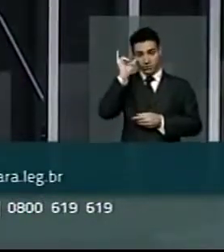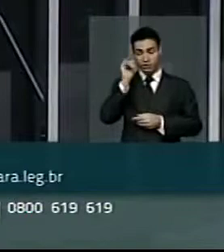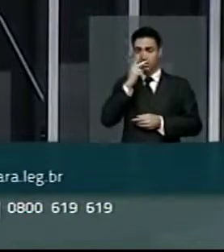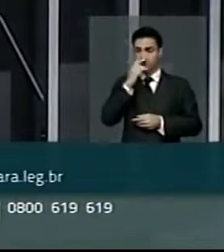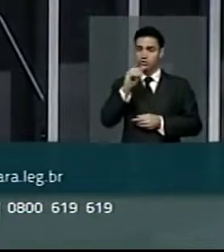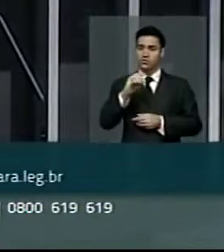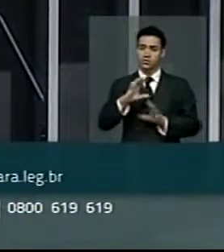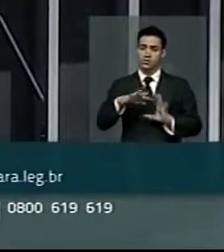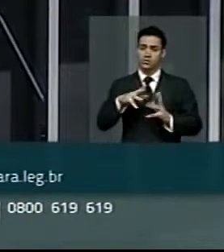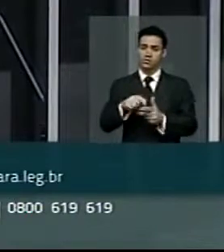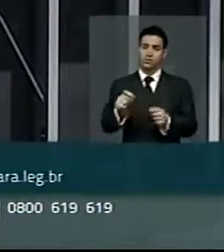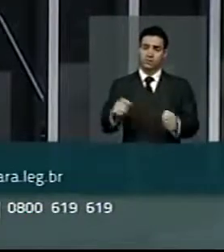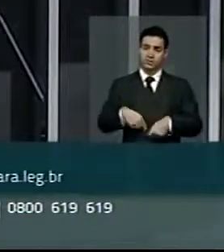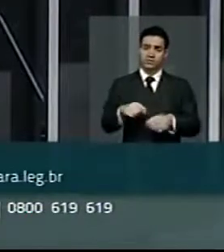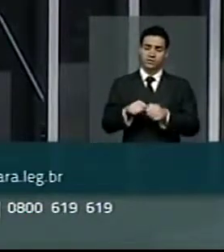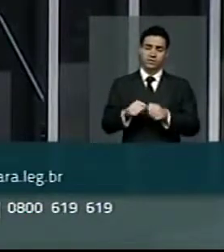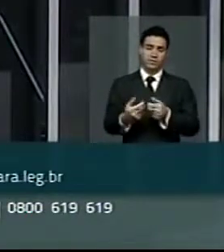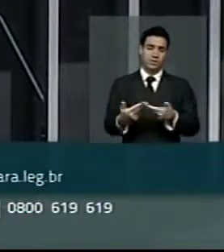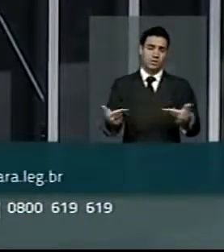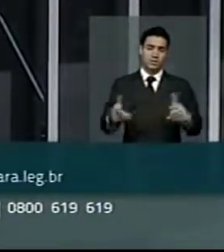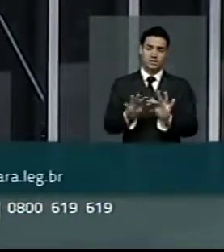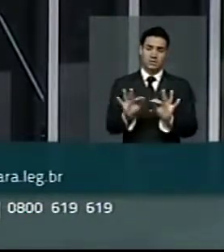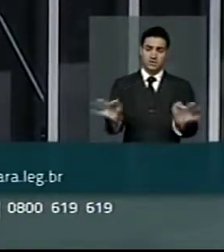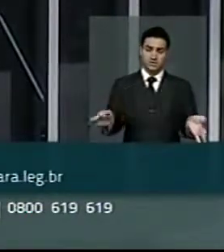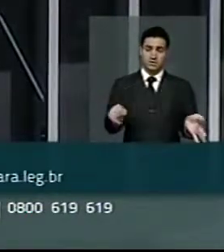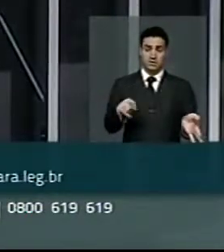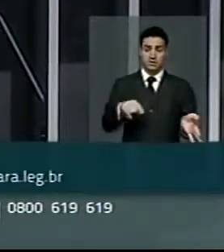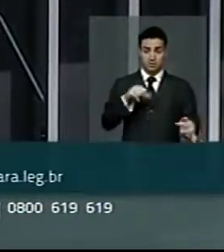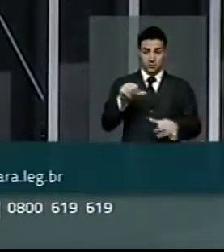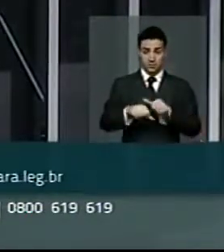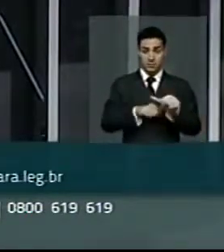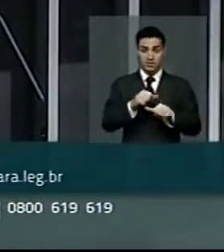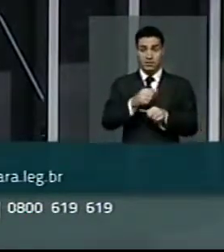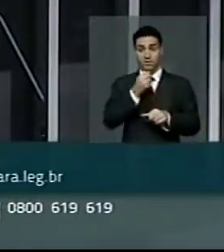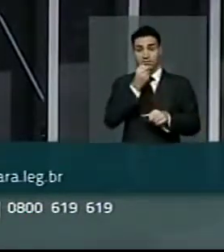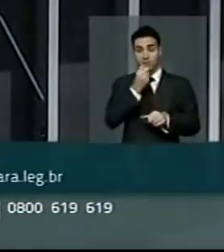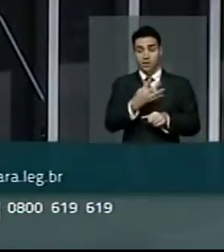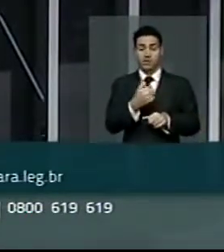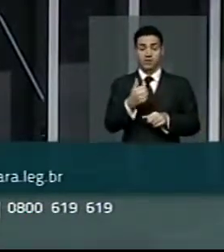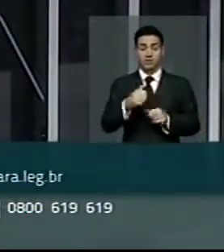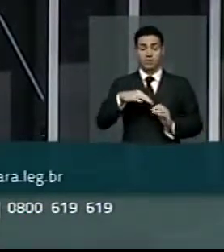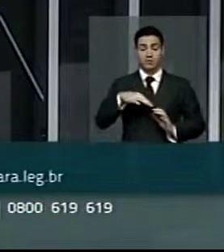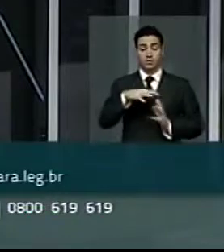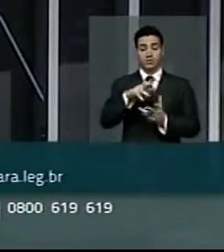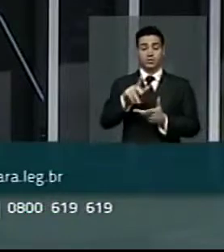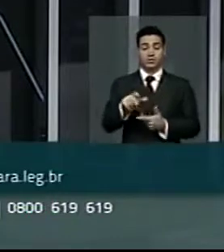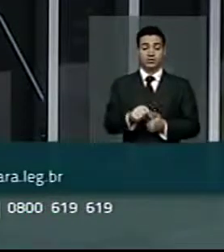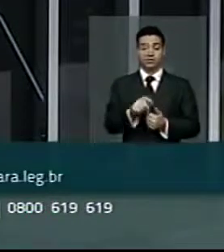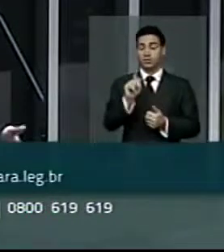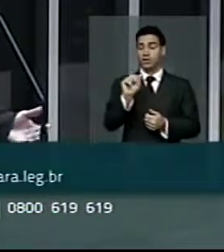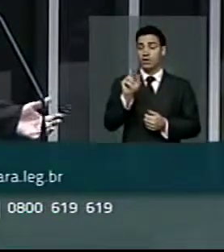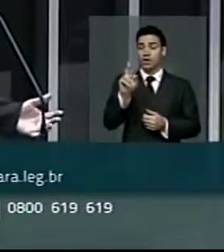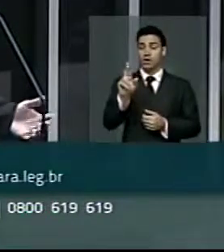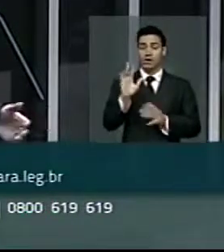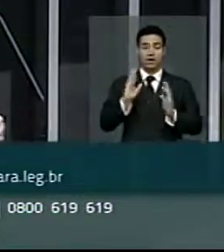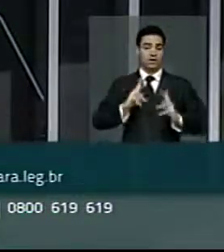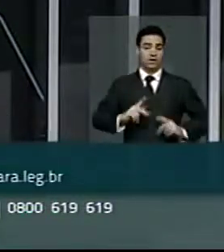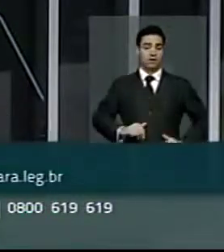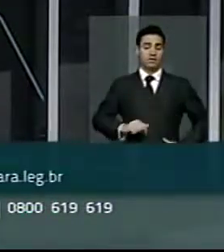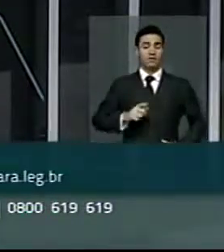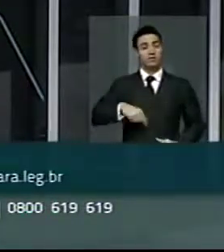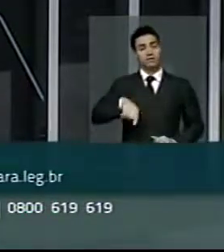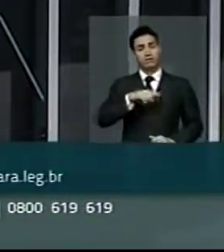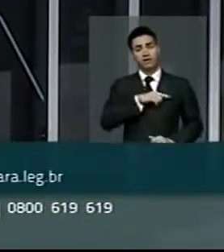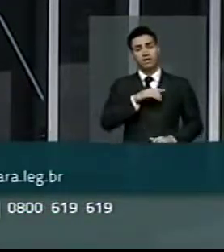medidas simples assim. E essa alteração é para o bem, é para o mundo, é para a respiração, é para o ar. A gente abre mão de